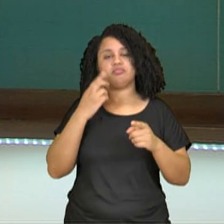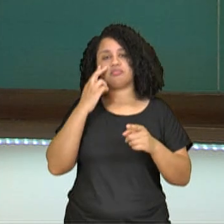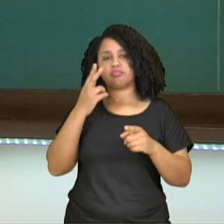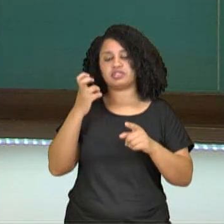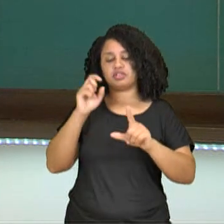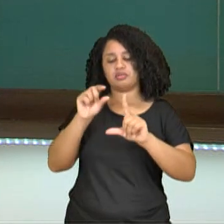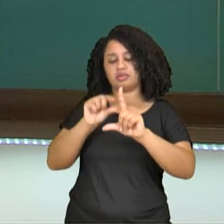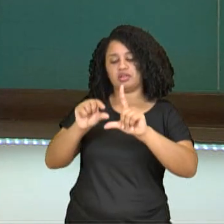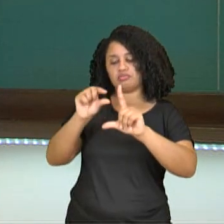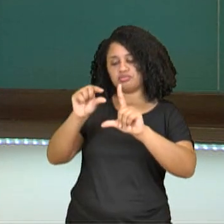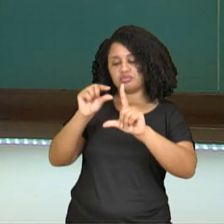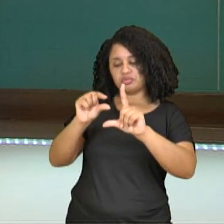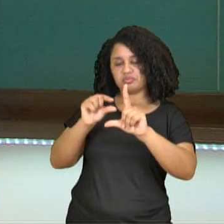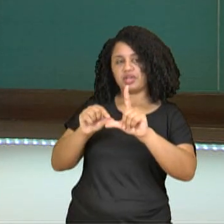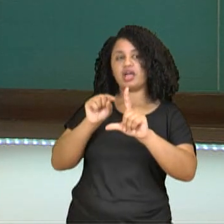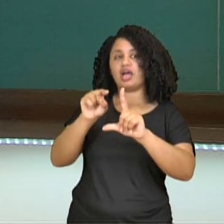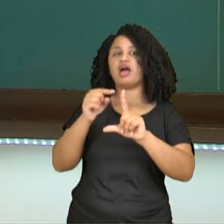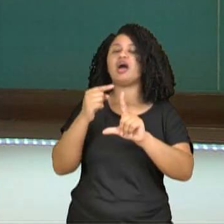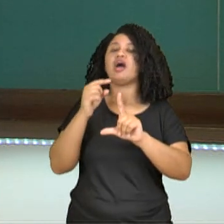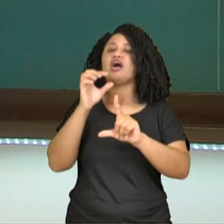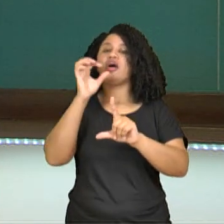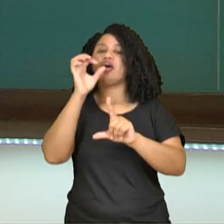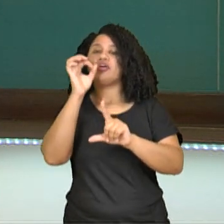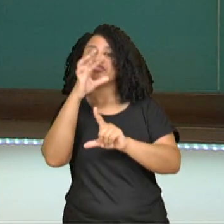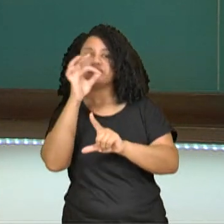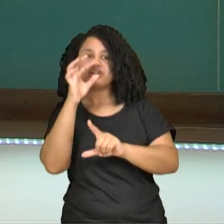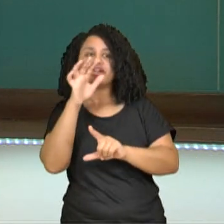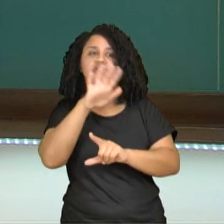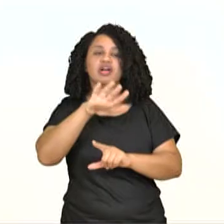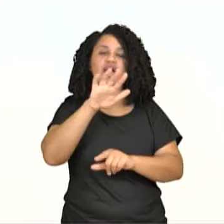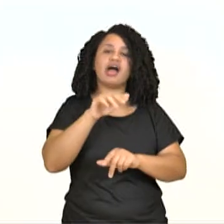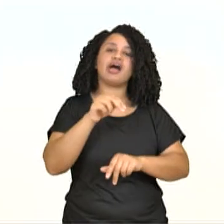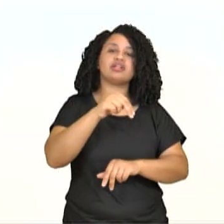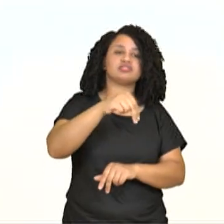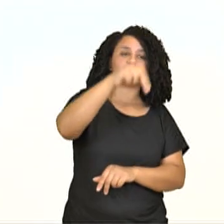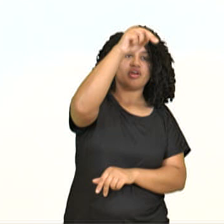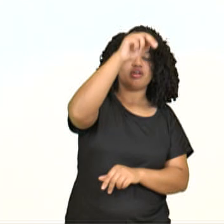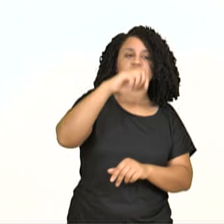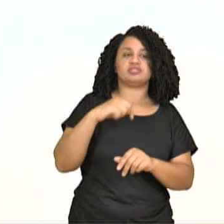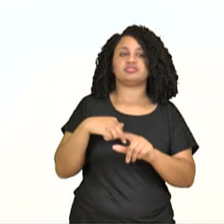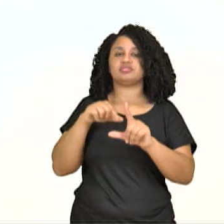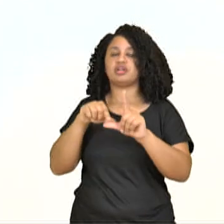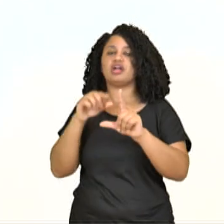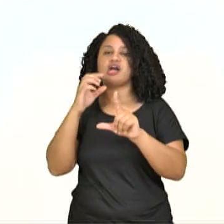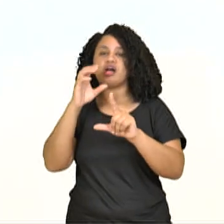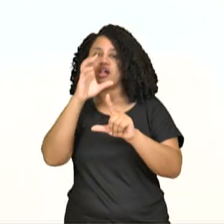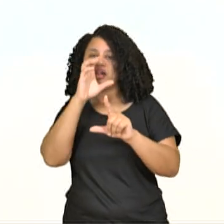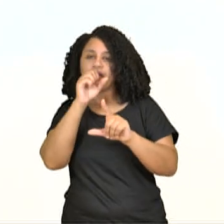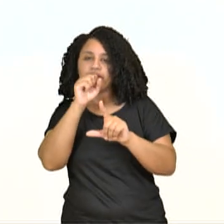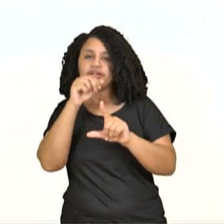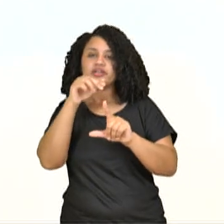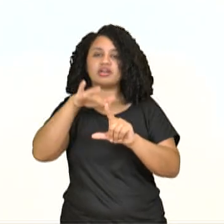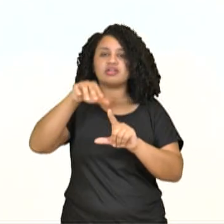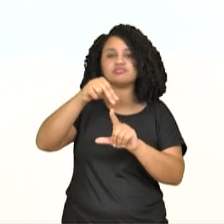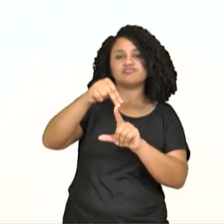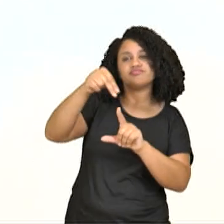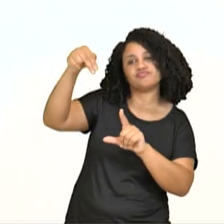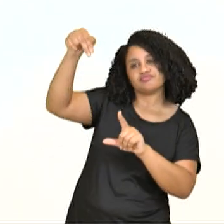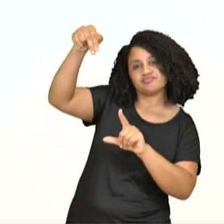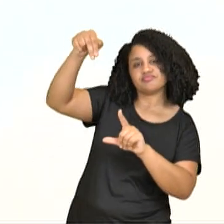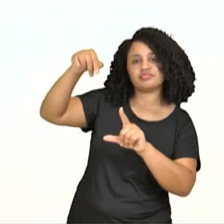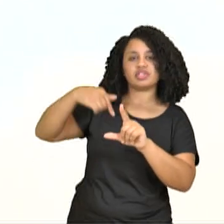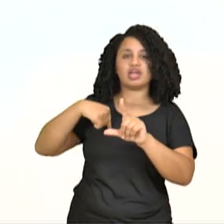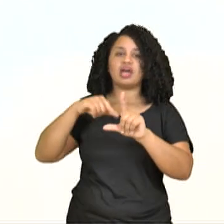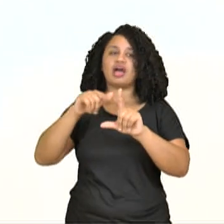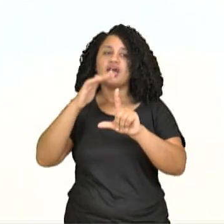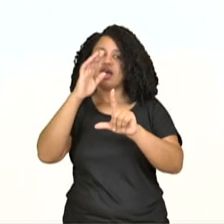ó, a gente vai ver que o que está em verde corresponde à região norte. Aí nós vamos ver em laranja a região nordeste. Em